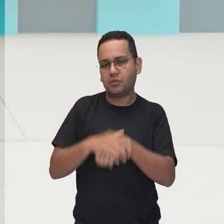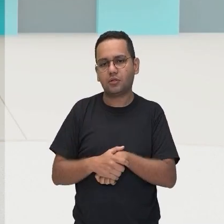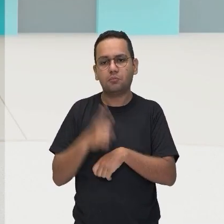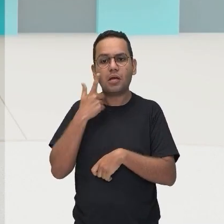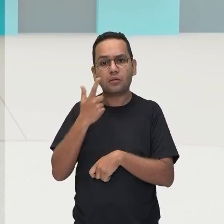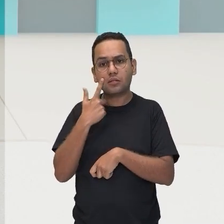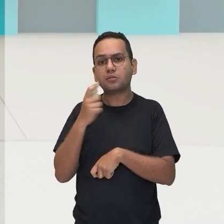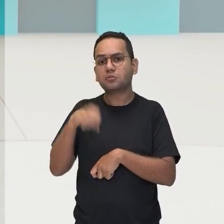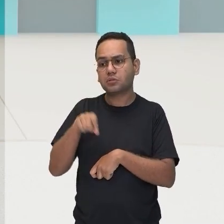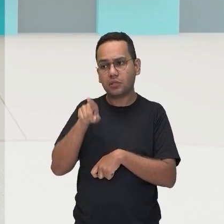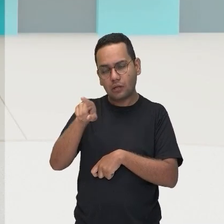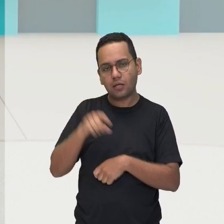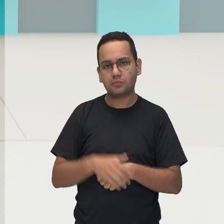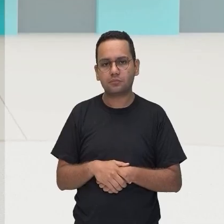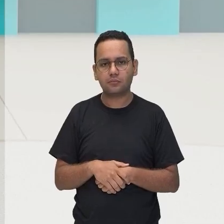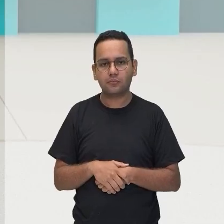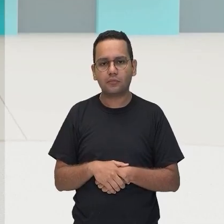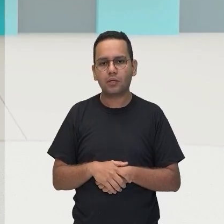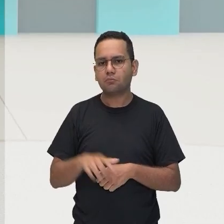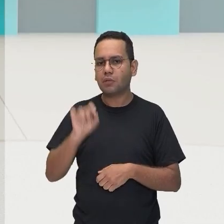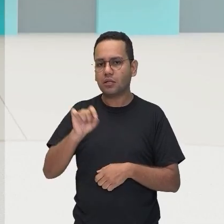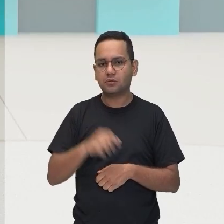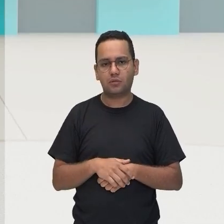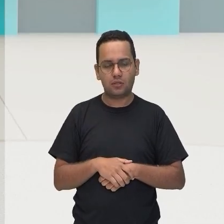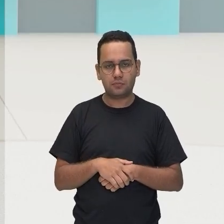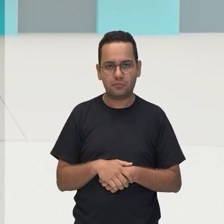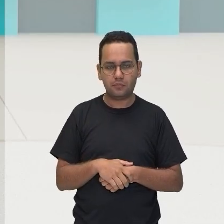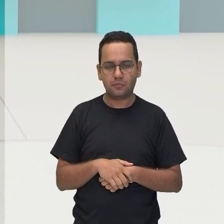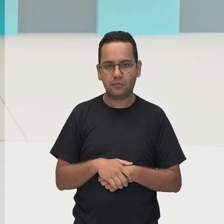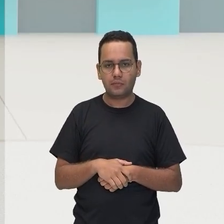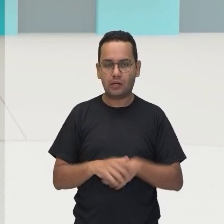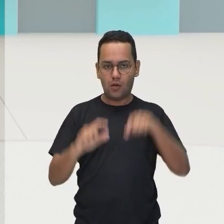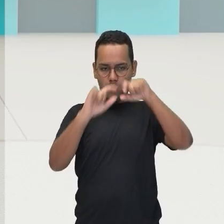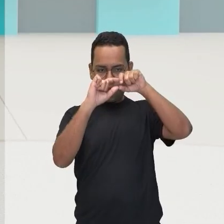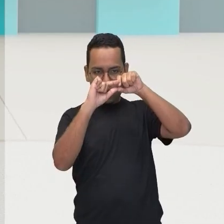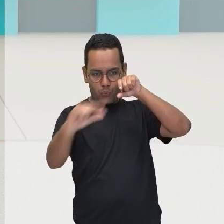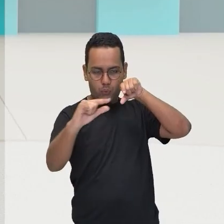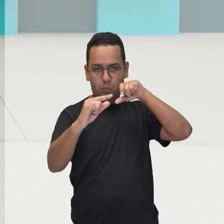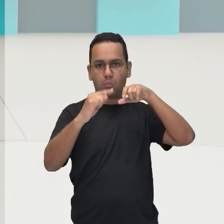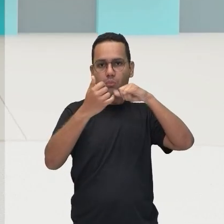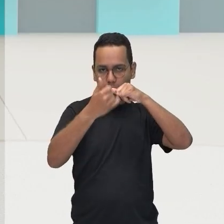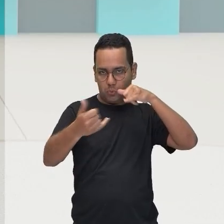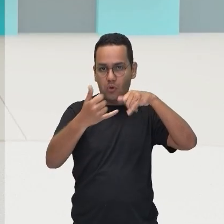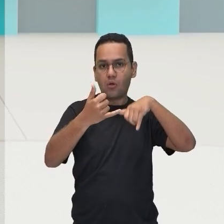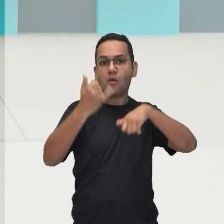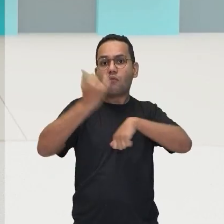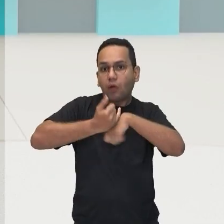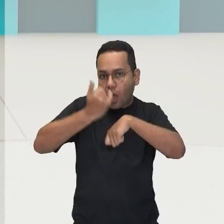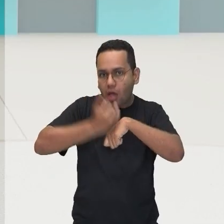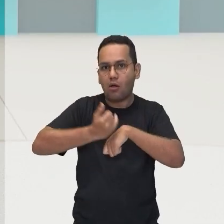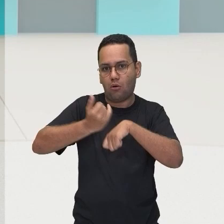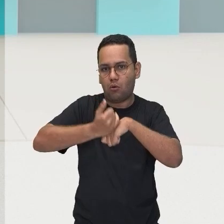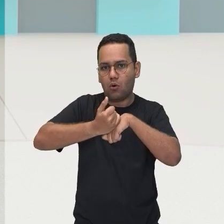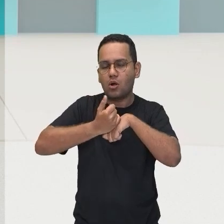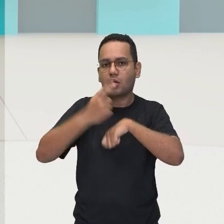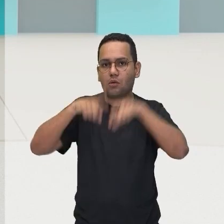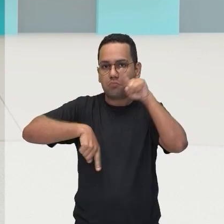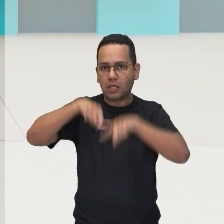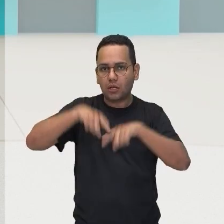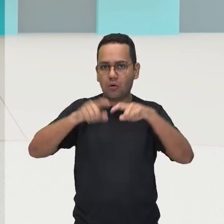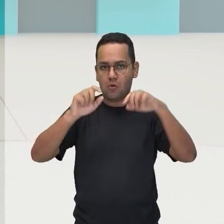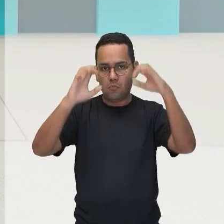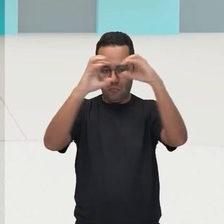você vai deslizar, né, por esses cabos aí de aço, que vão estar ali presos em